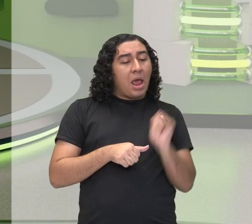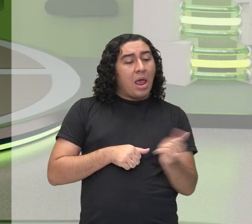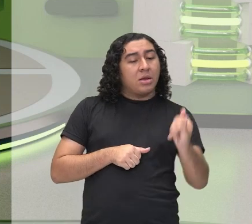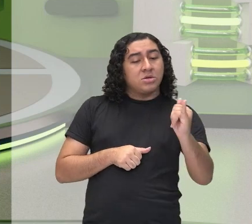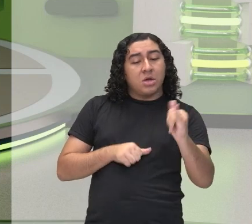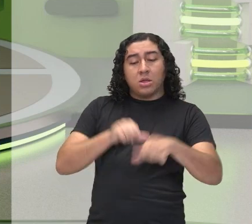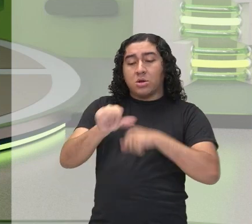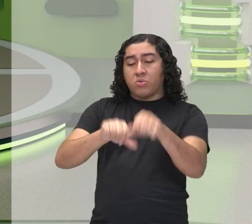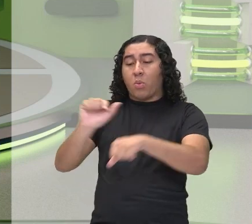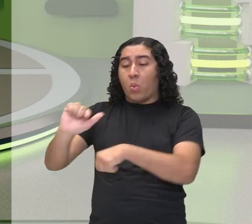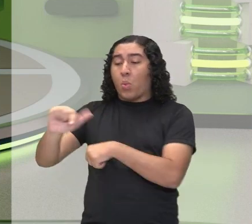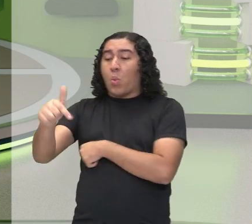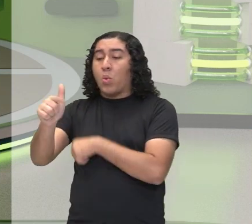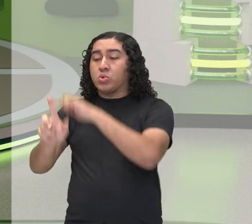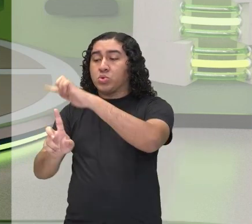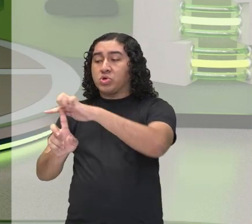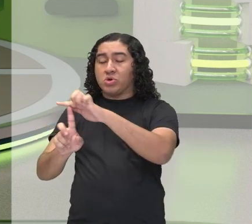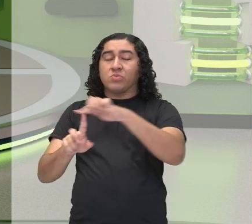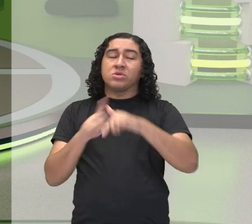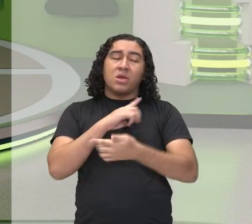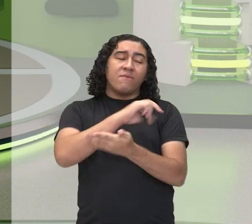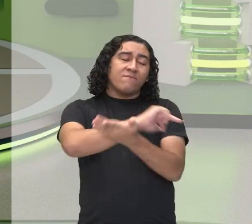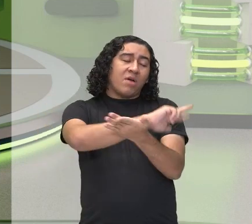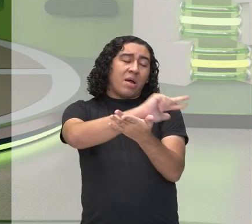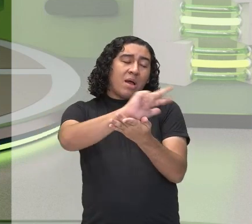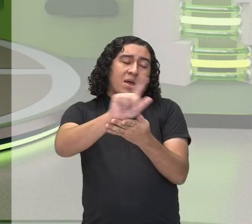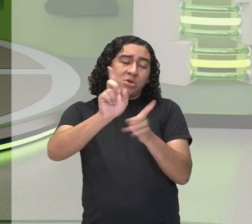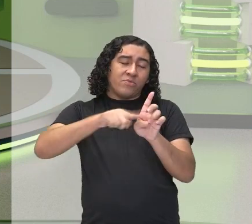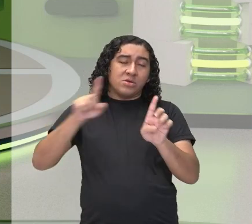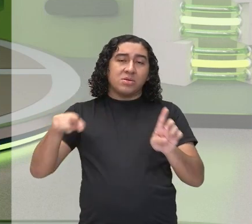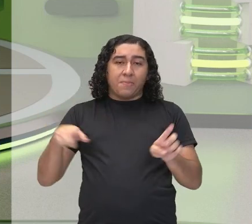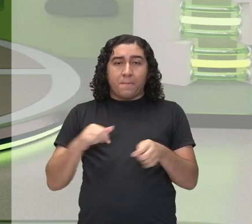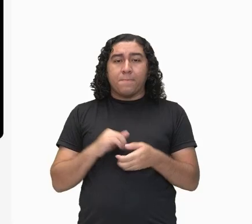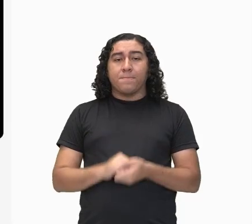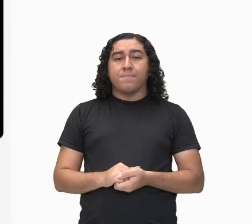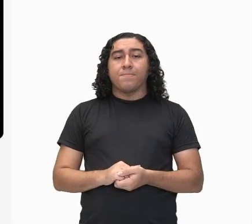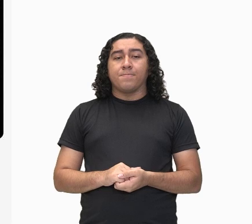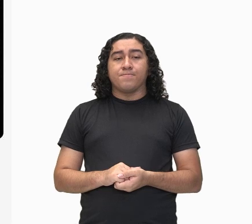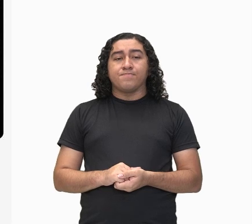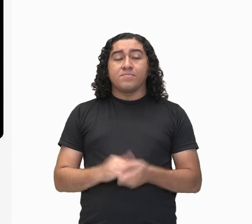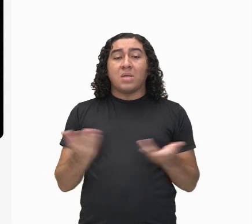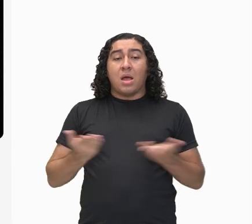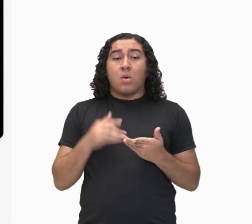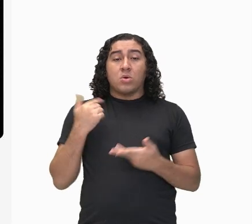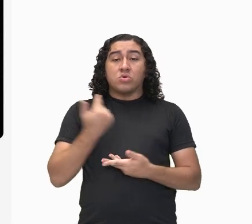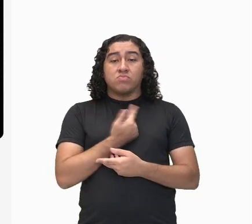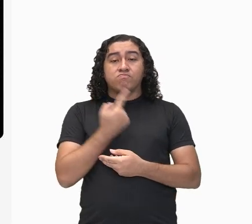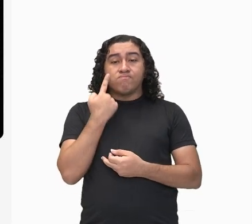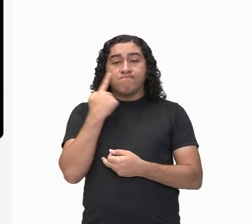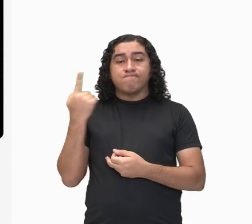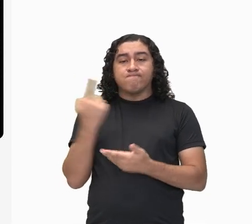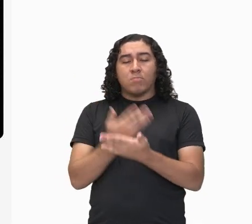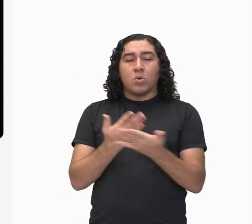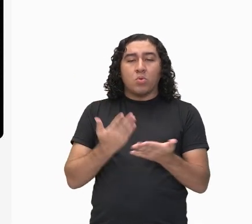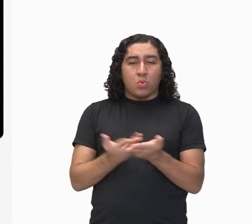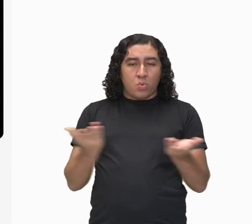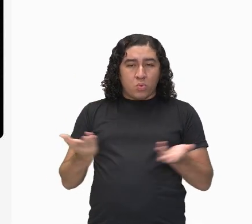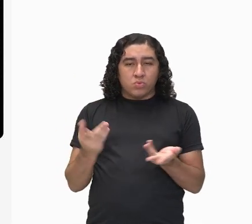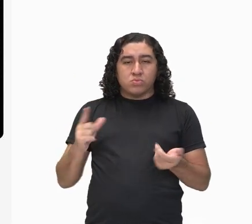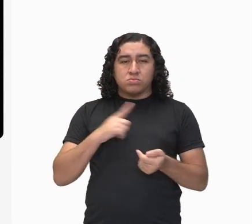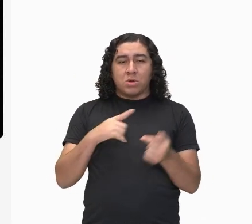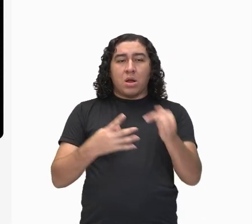de energia, Então, existem várias variações e a gente vai observar na aula de hoje